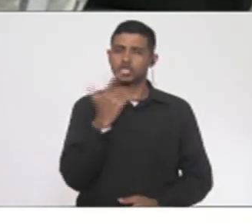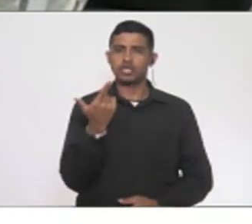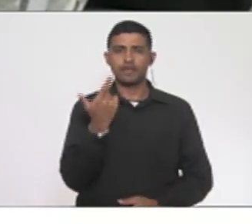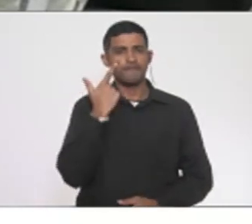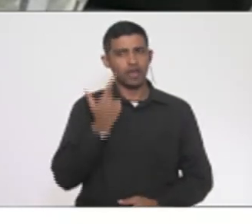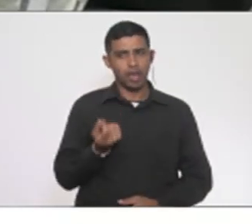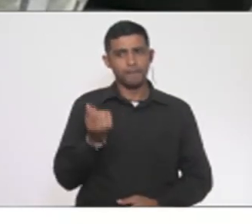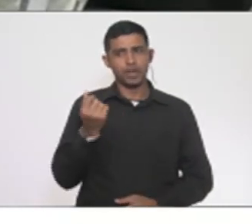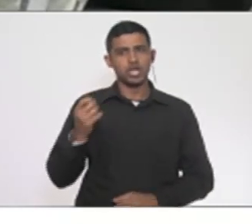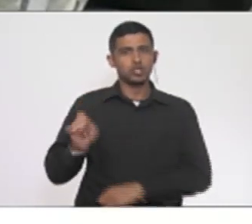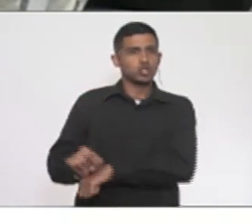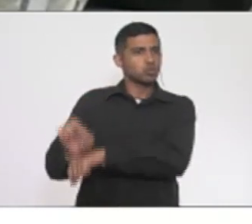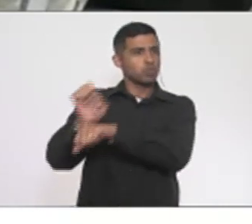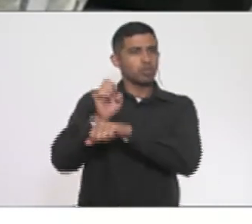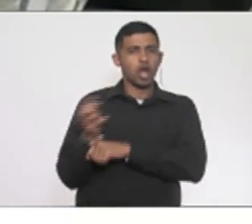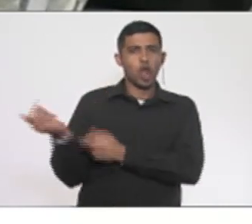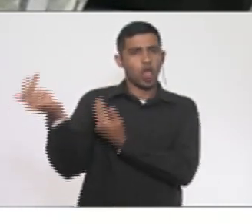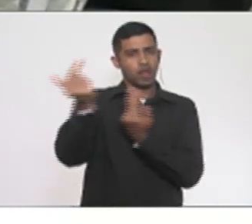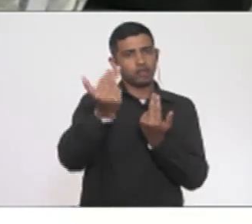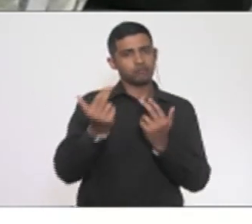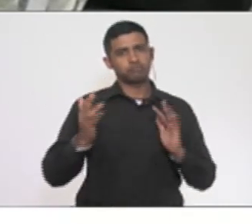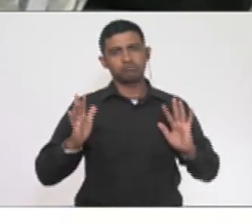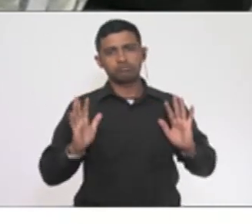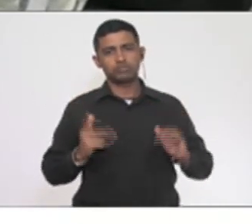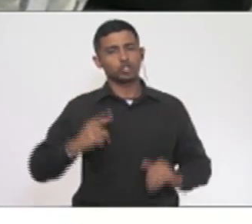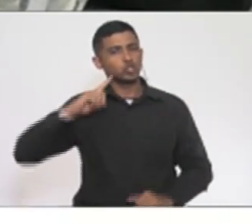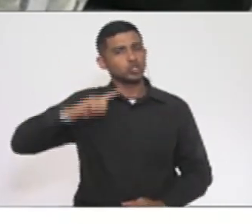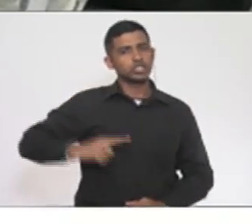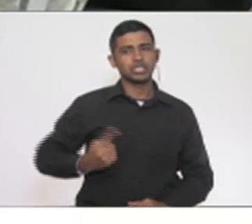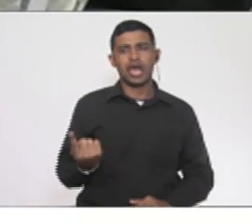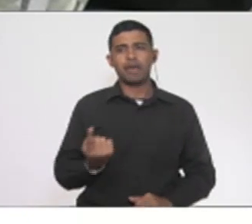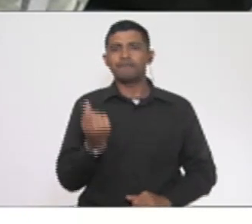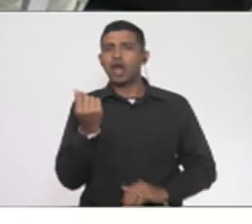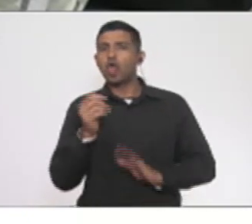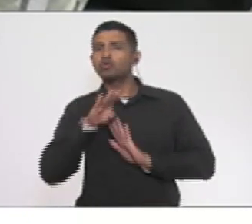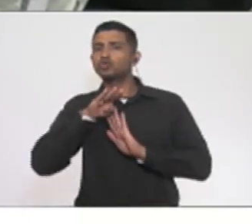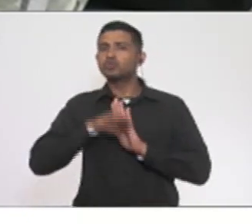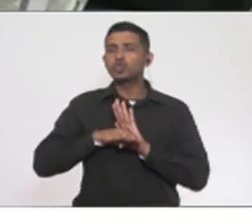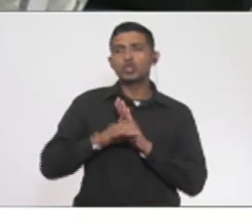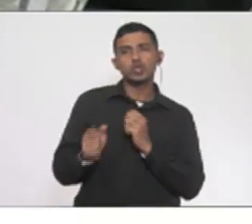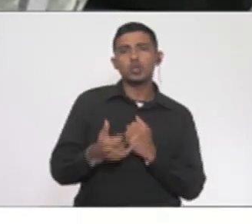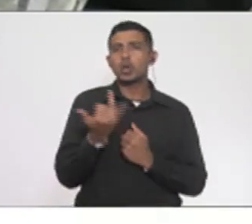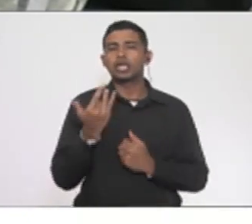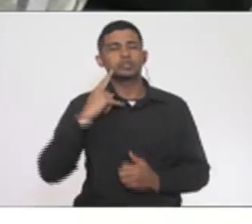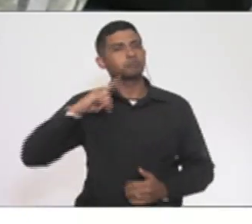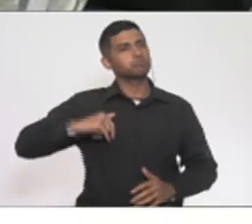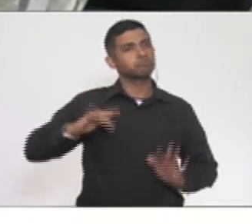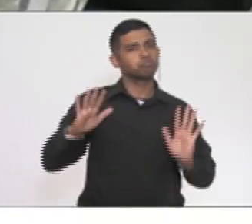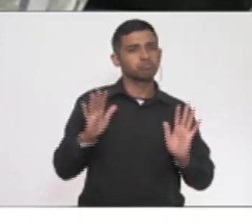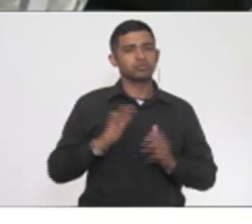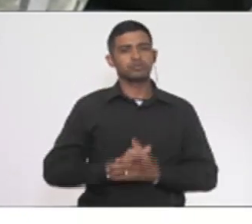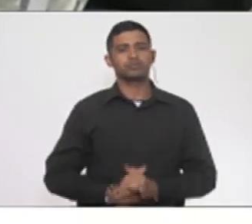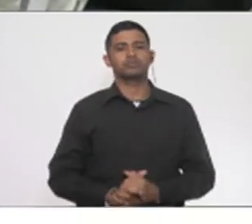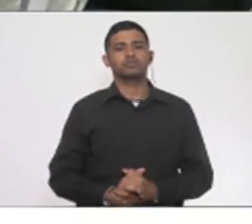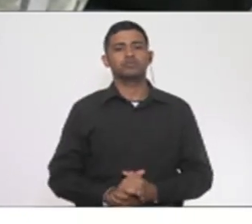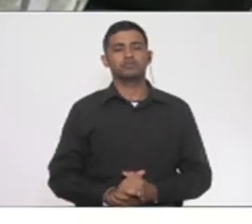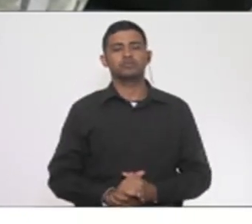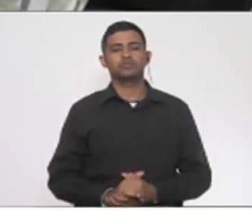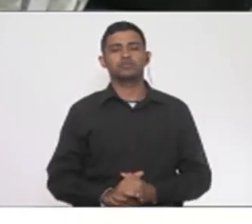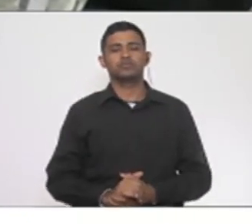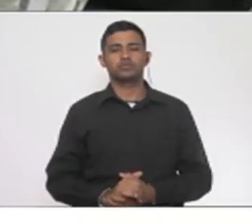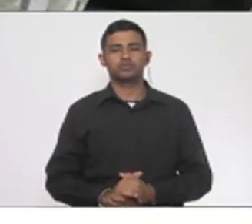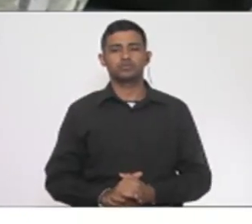do monopolista. Então, a gente não sabe em quanto vai cair, a gente imagina, a gente pode ter uma ideia, tem as estimativas lá do Ministério da